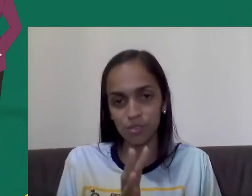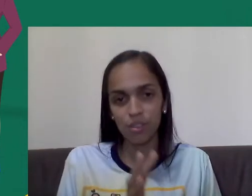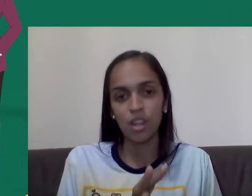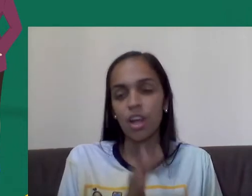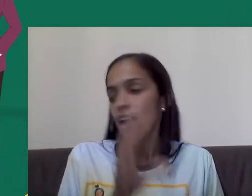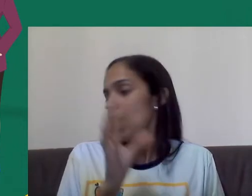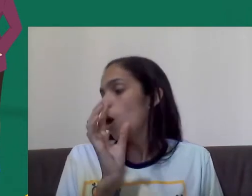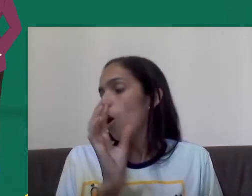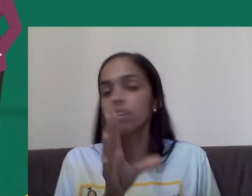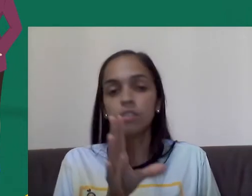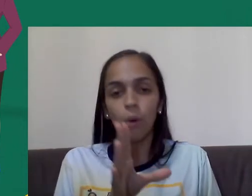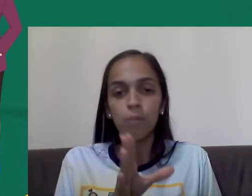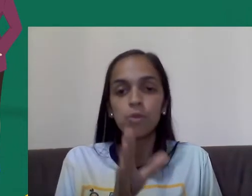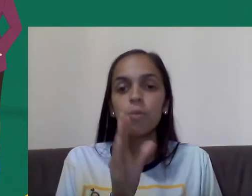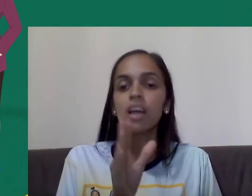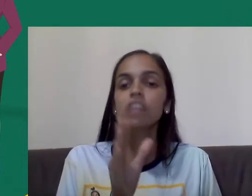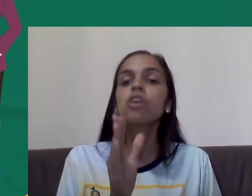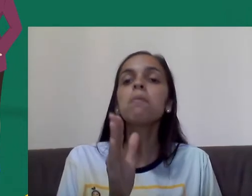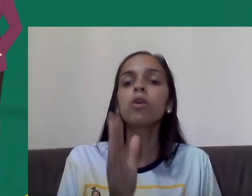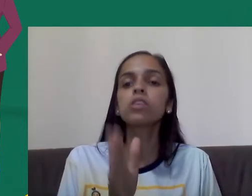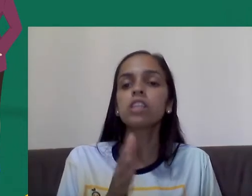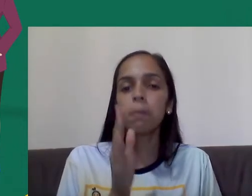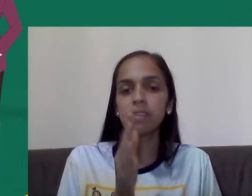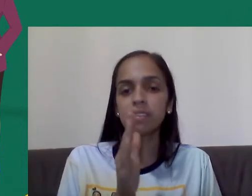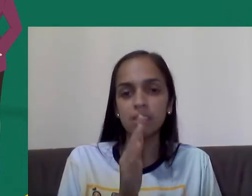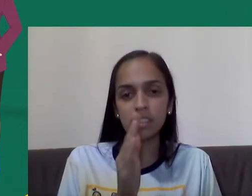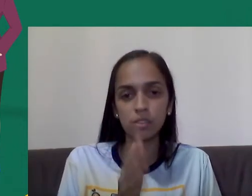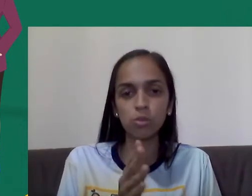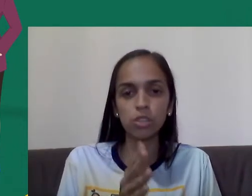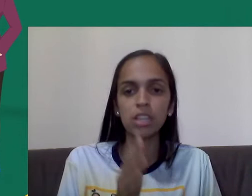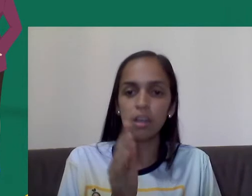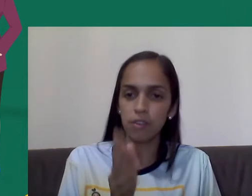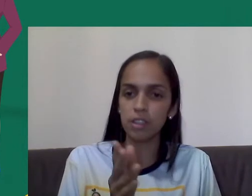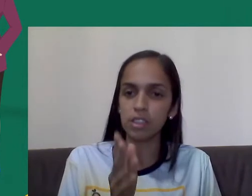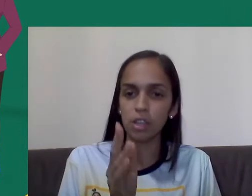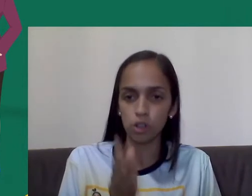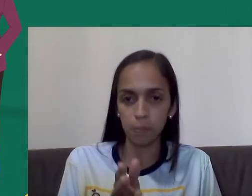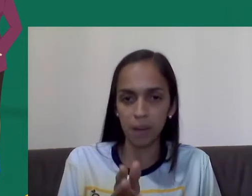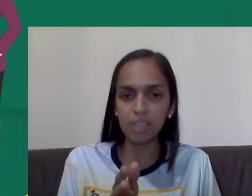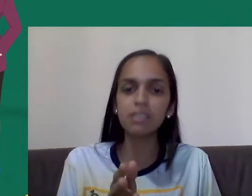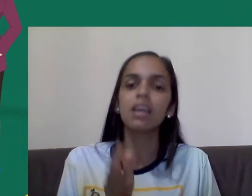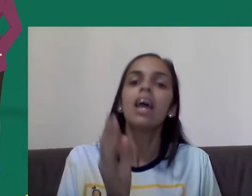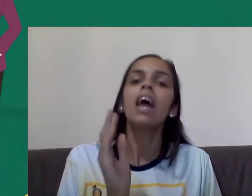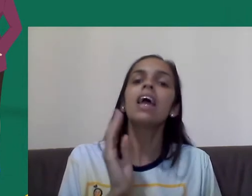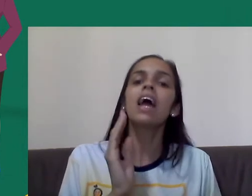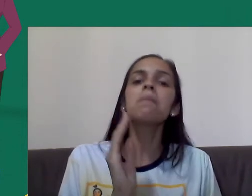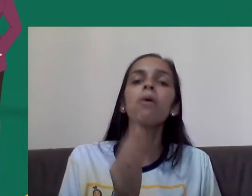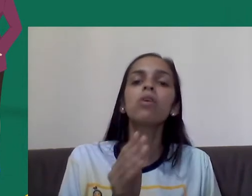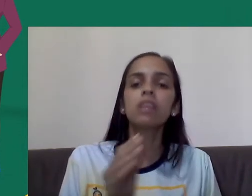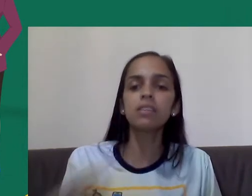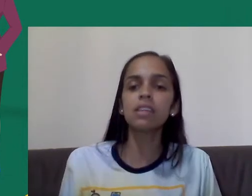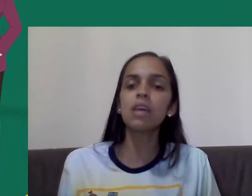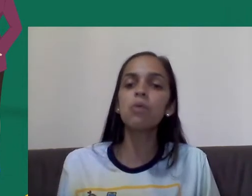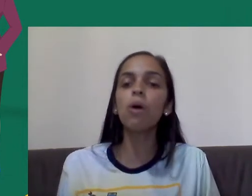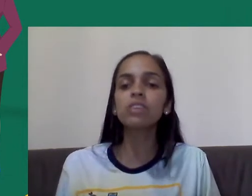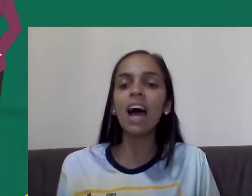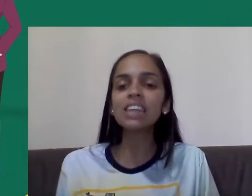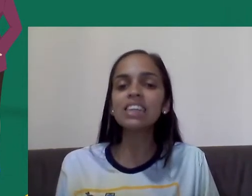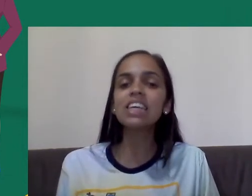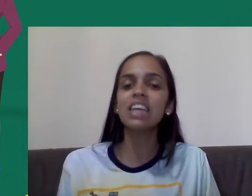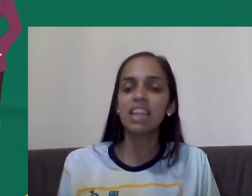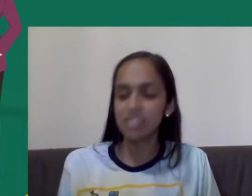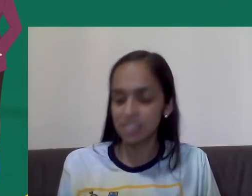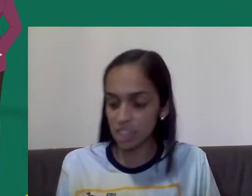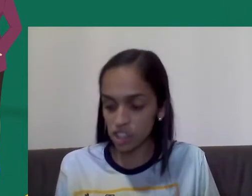gêneros. Olha só, uma questão importante que precisa ser discutida e refletida em nosso país é a importância da